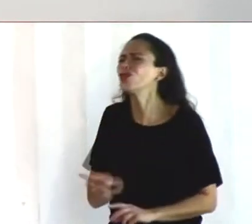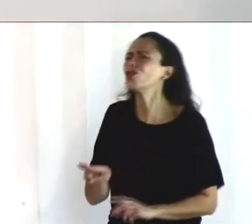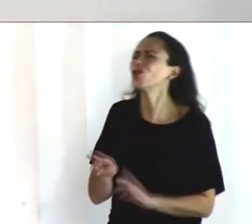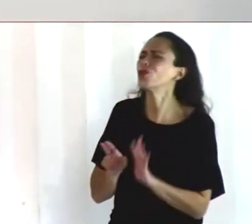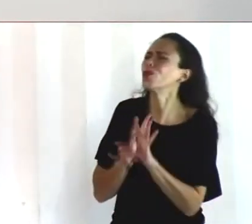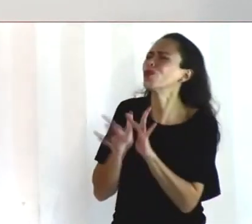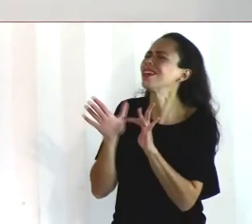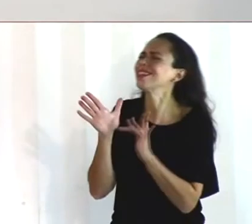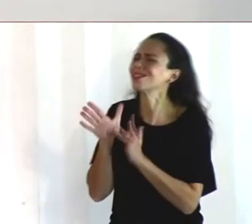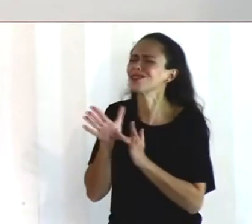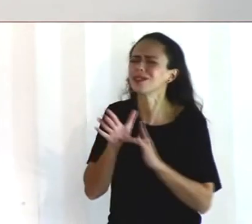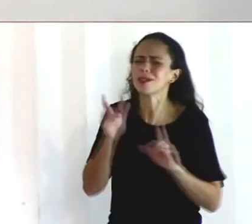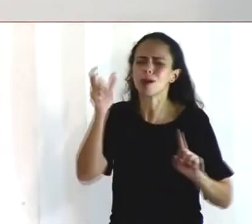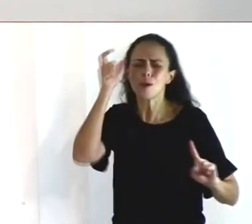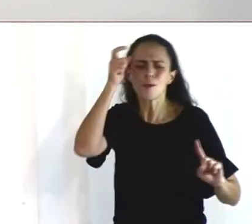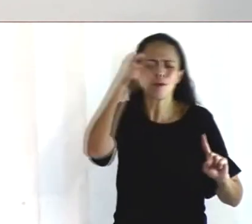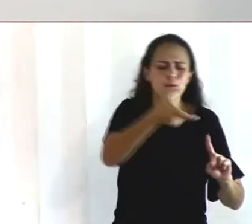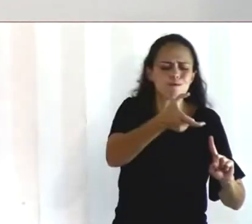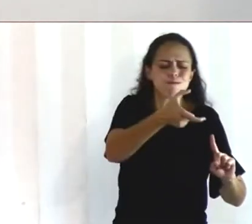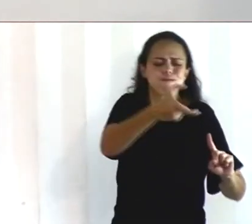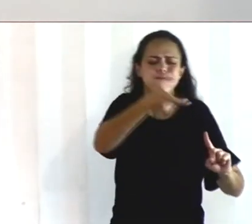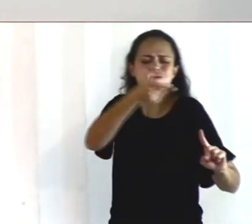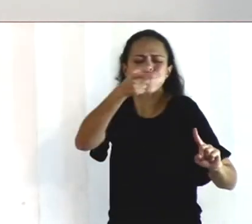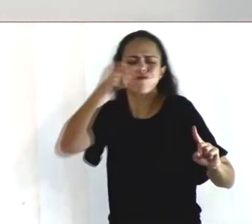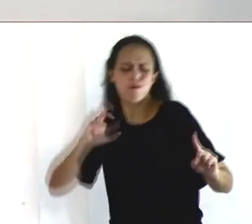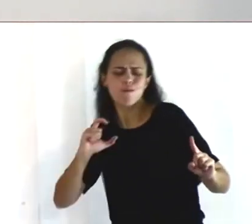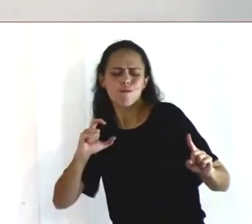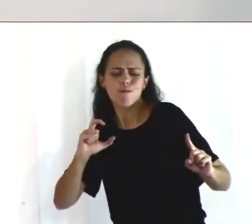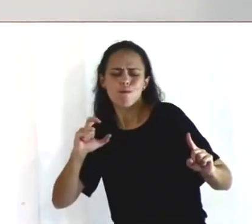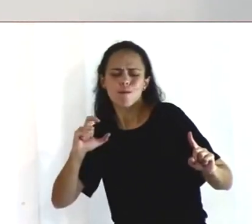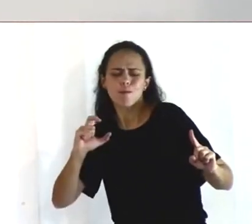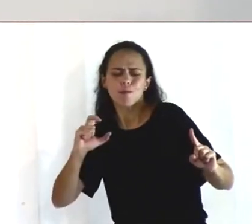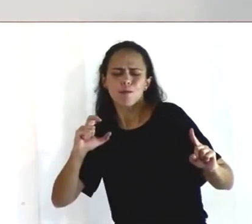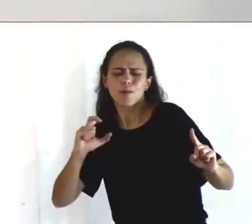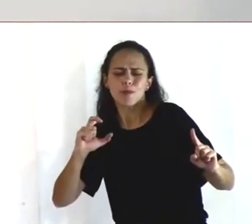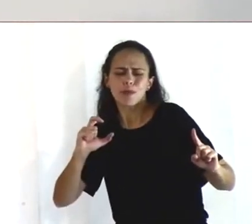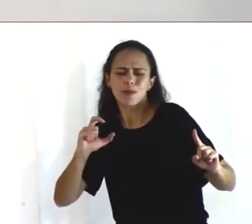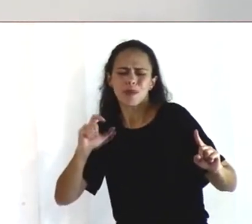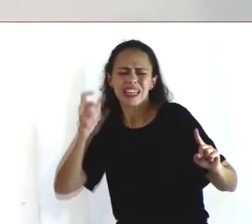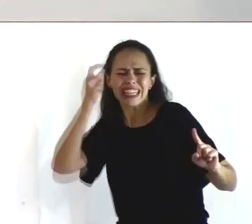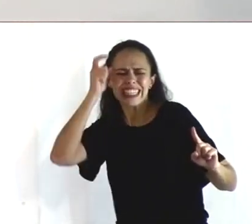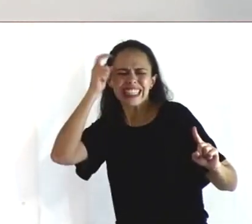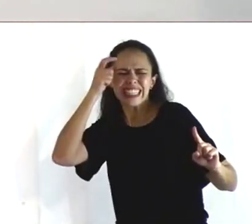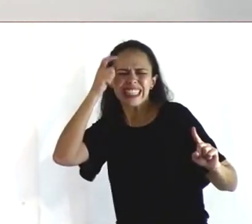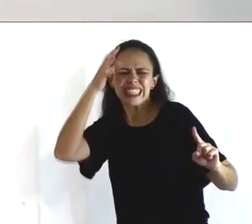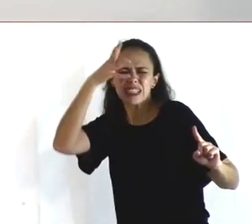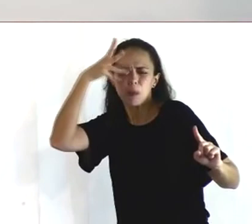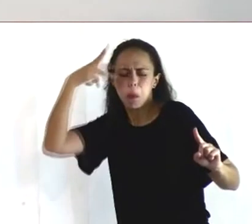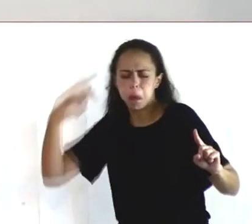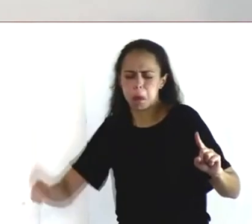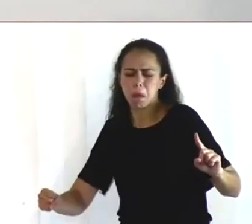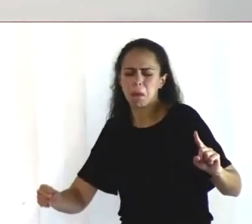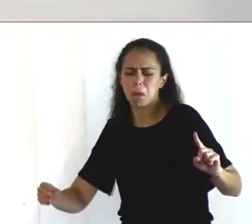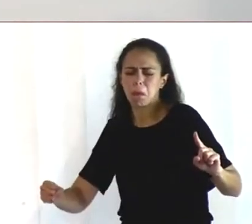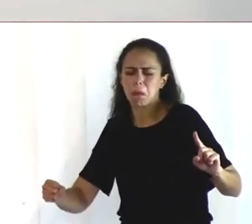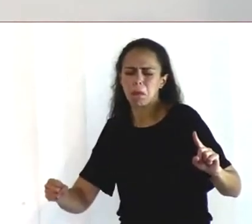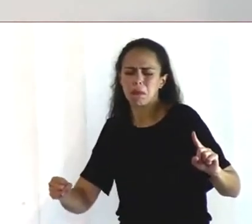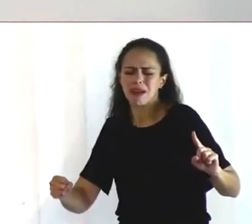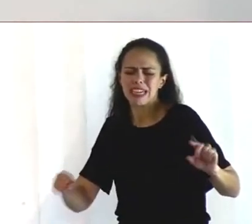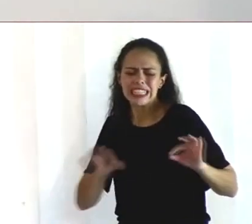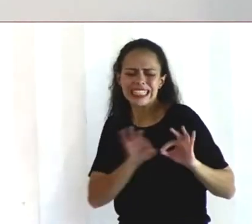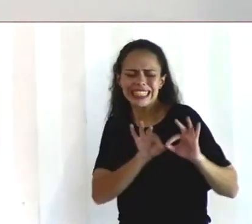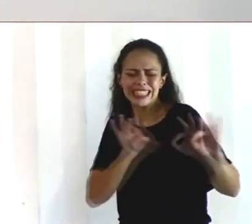retire a adaga do inimigo, retire o dente daquele que ruge como um leão da jugular dos nossos